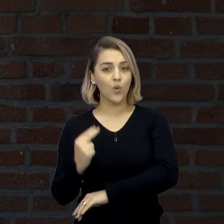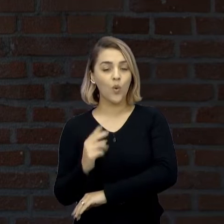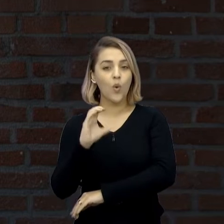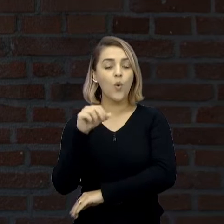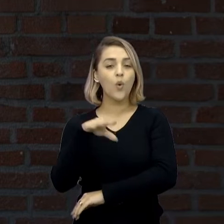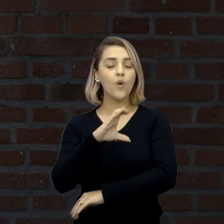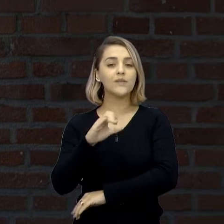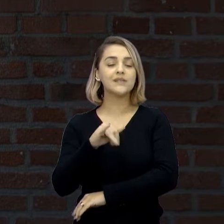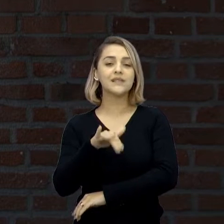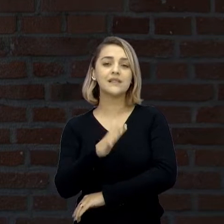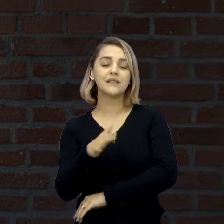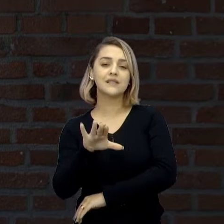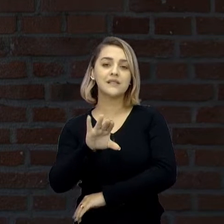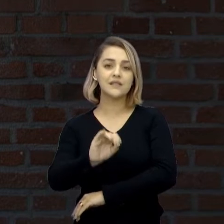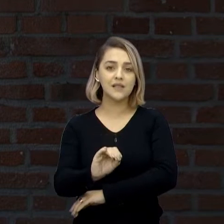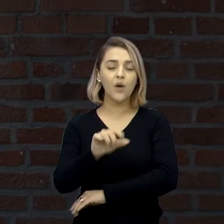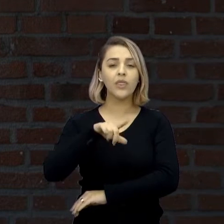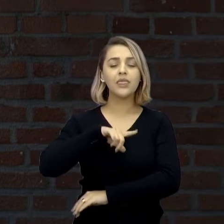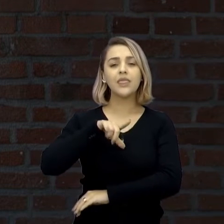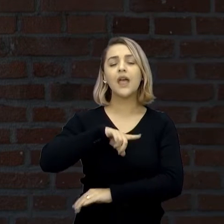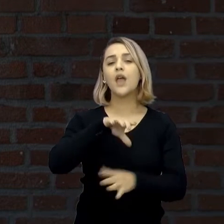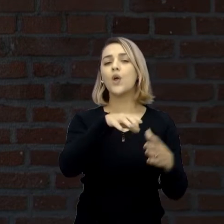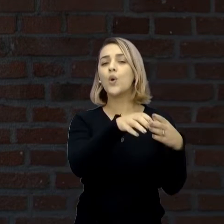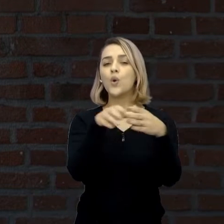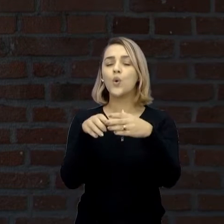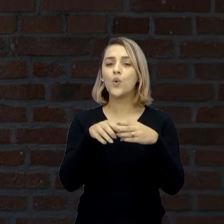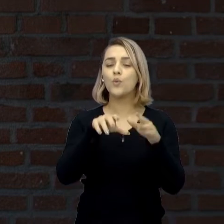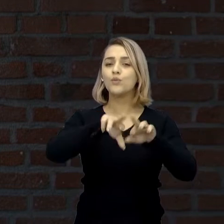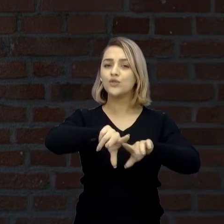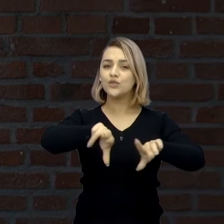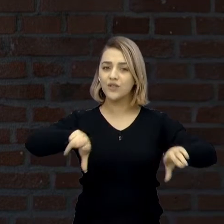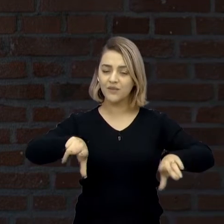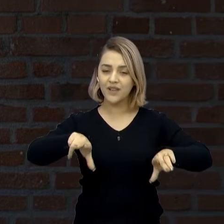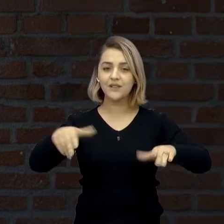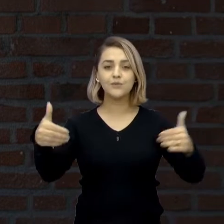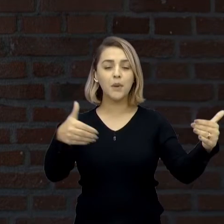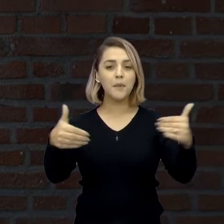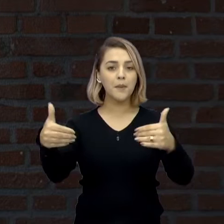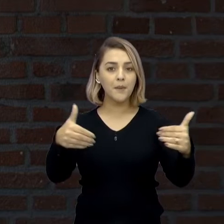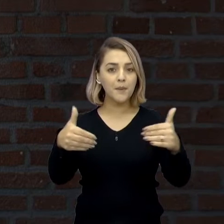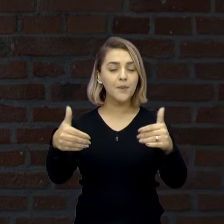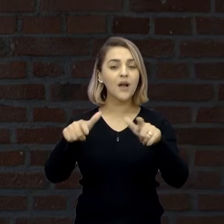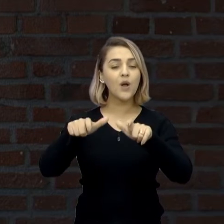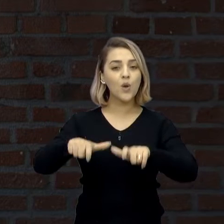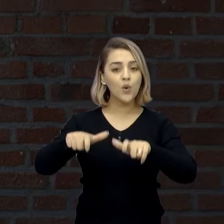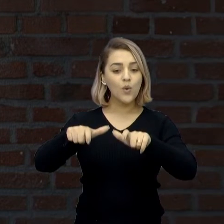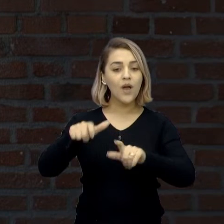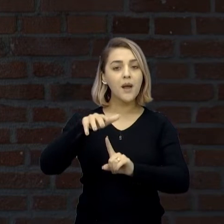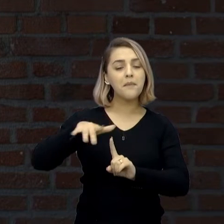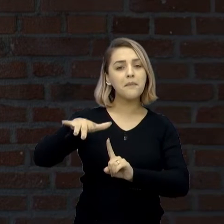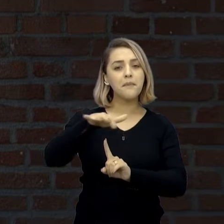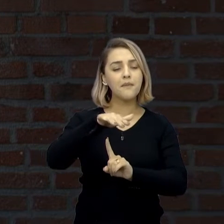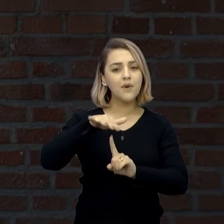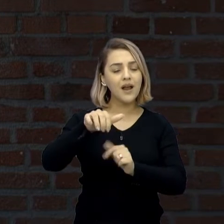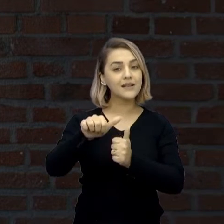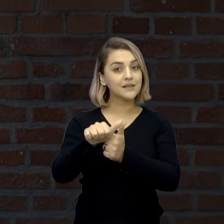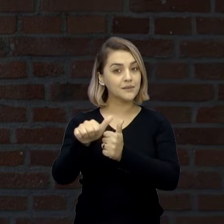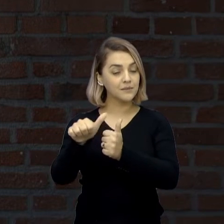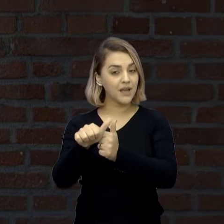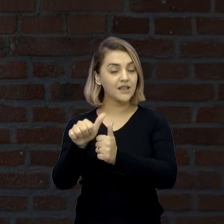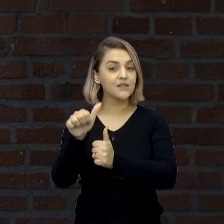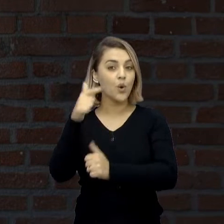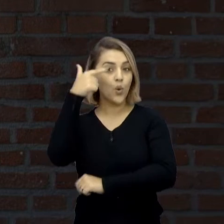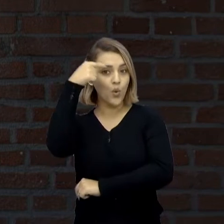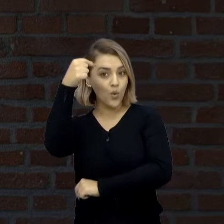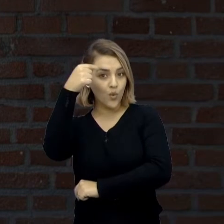para diversos grupos de indivíduos que passam por ali. Ela fica em uma praça muito próxima a